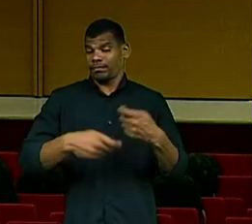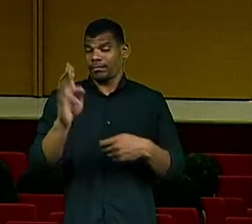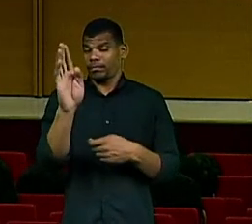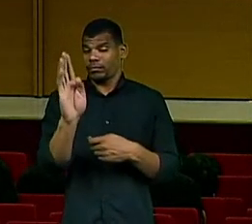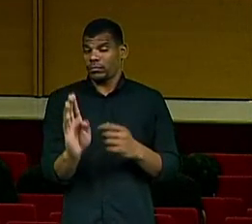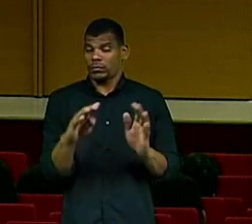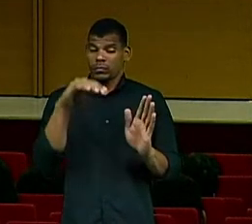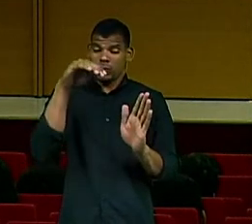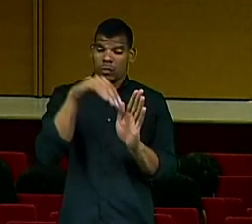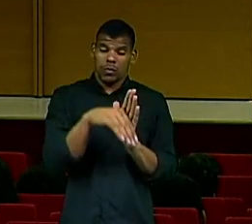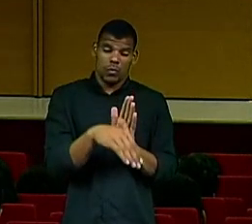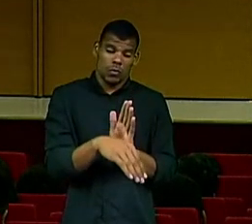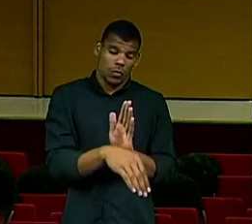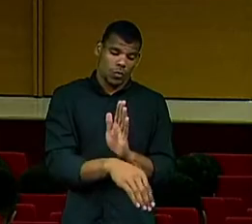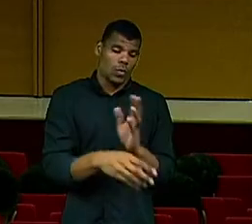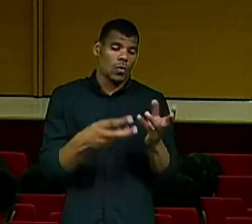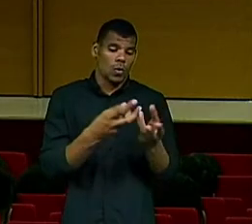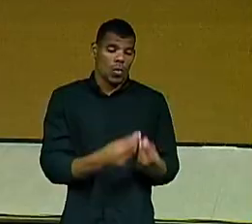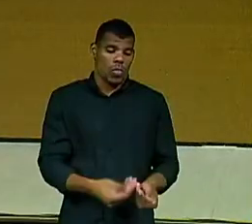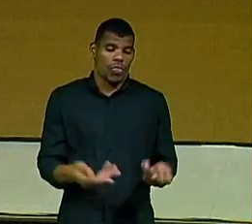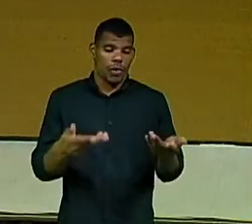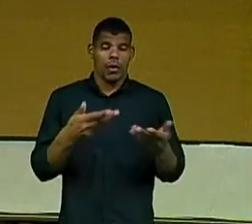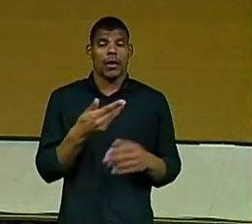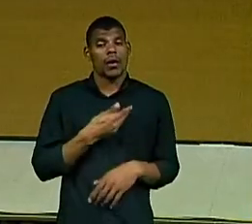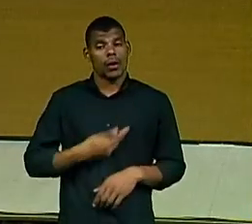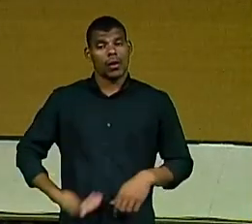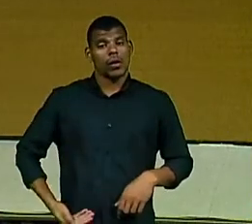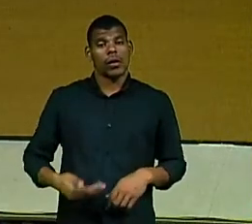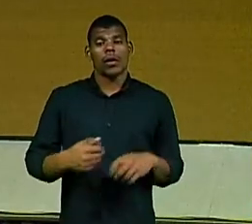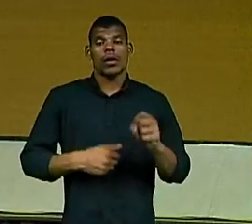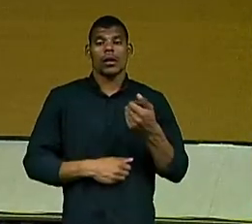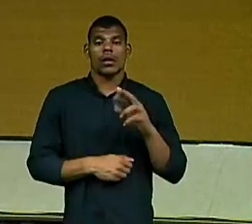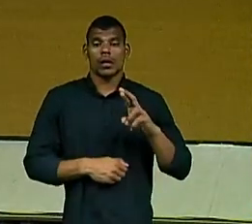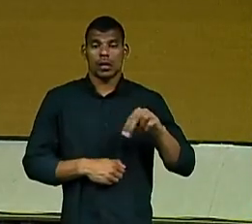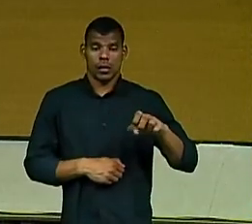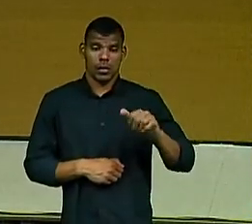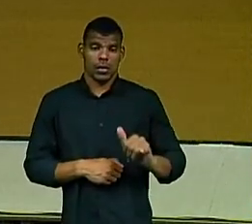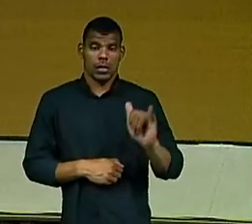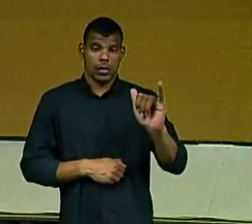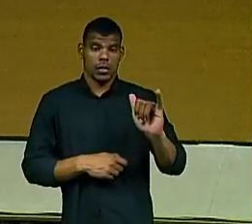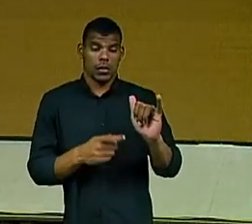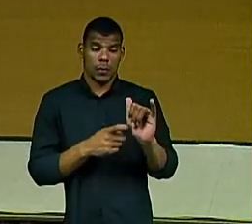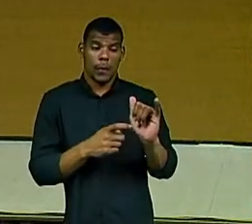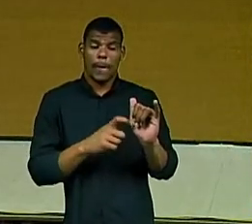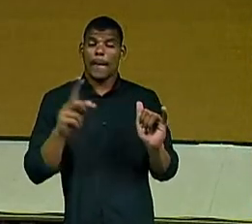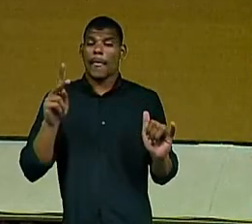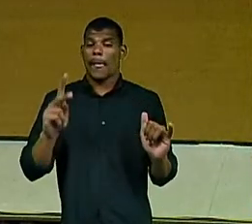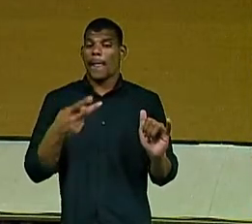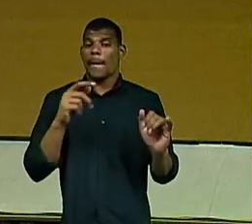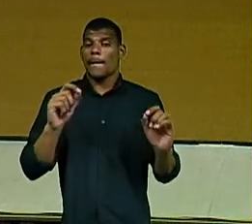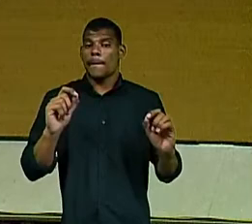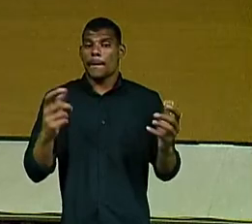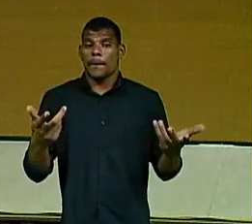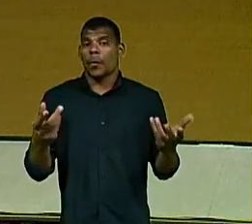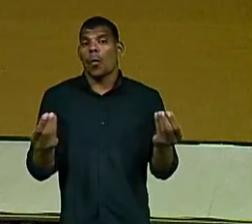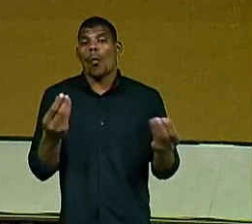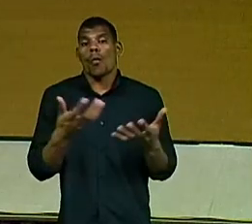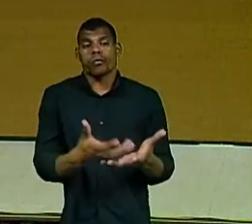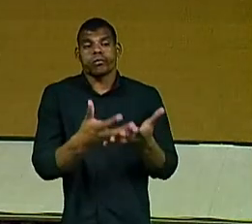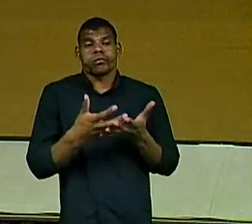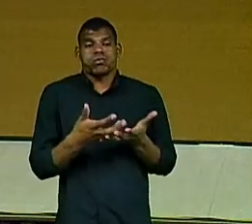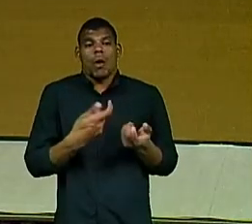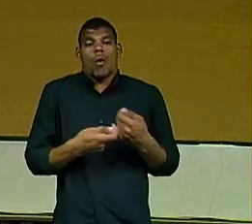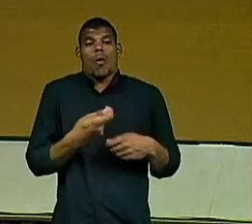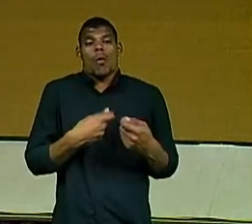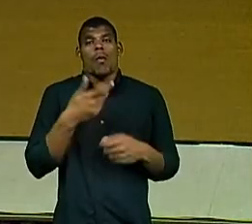diluir E aí o governo desse do José Sarney o governo civil ele pega esse abacaxi gigante tá